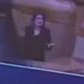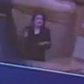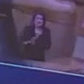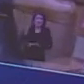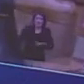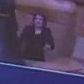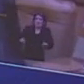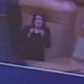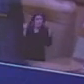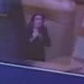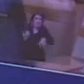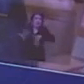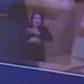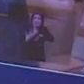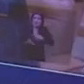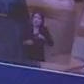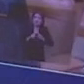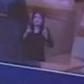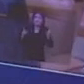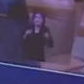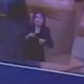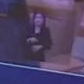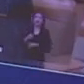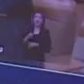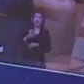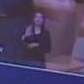STF, as cadeiras do STF não teriam valor